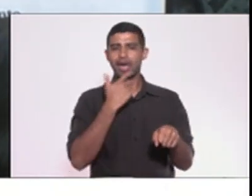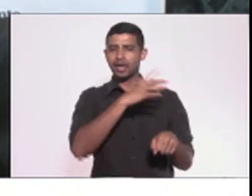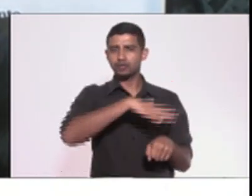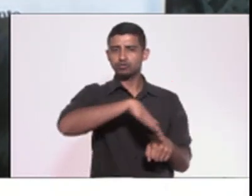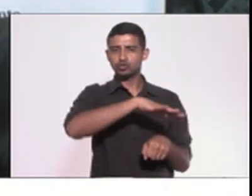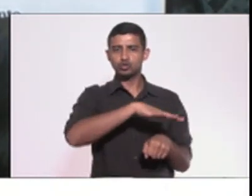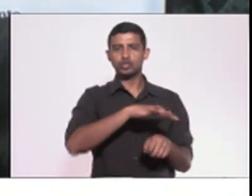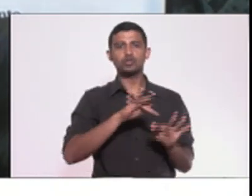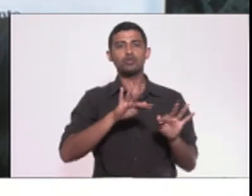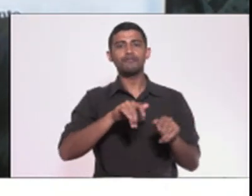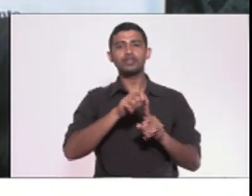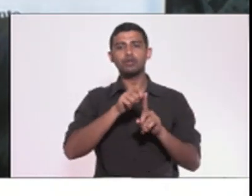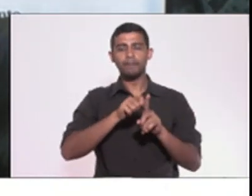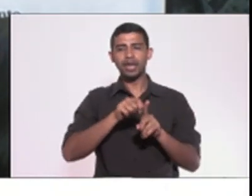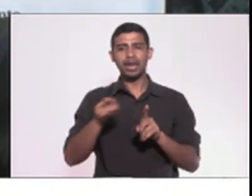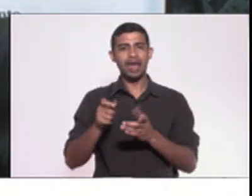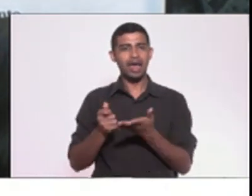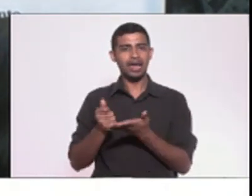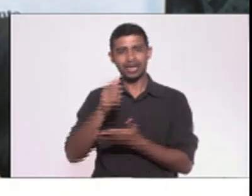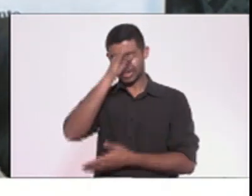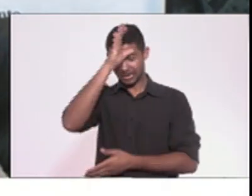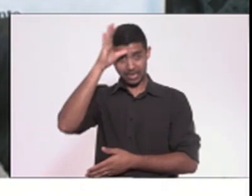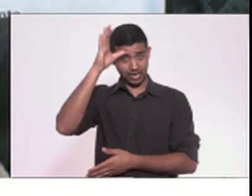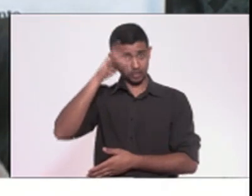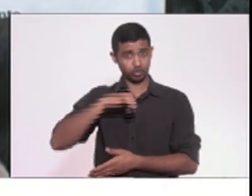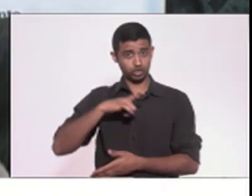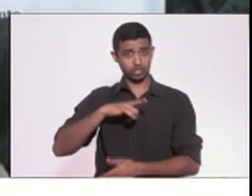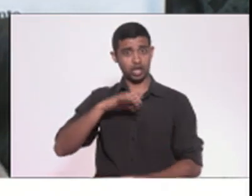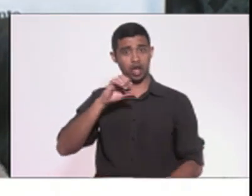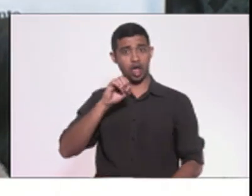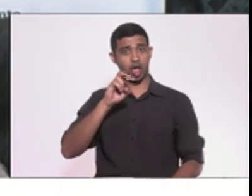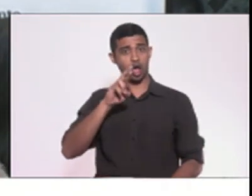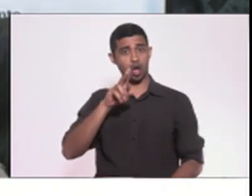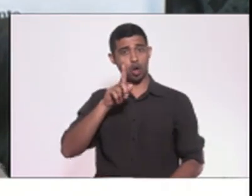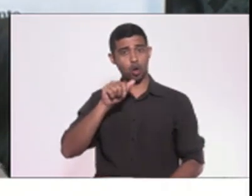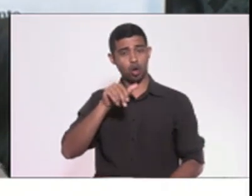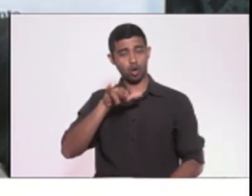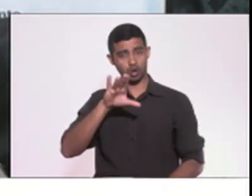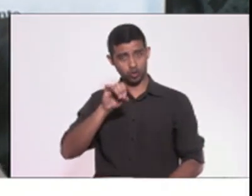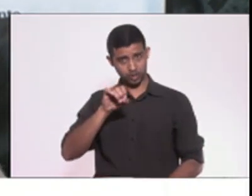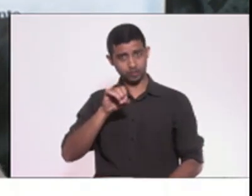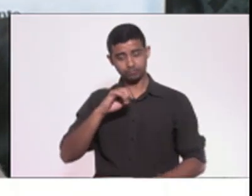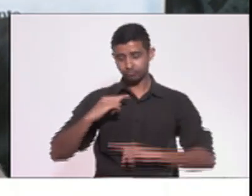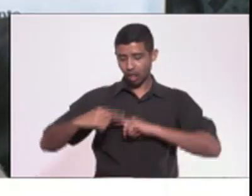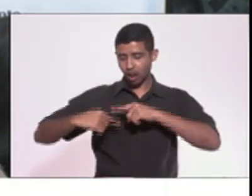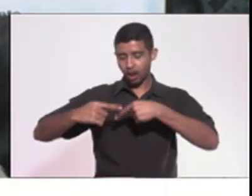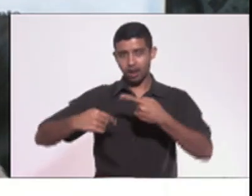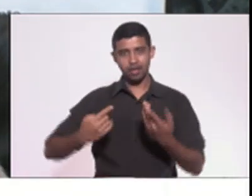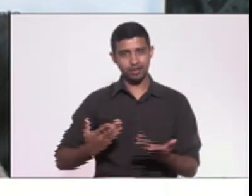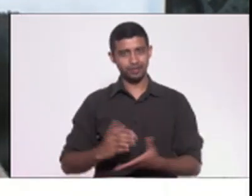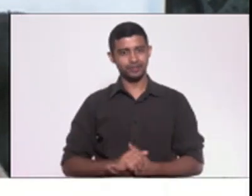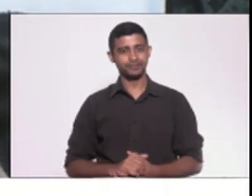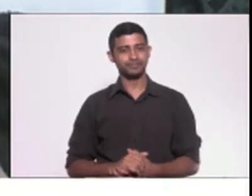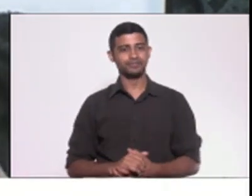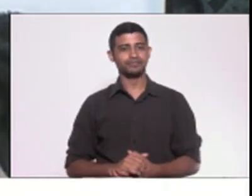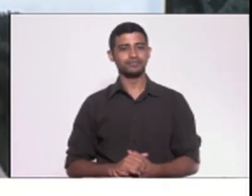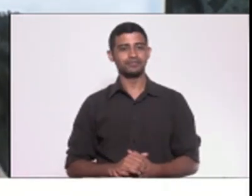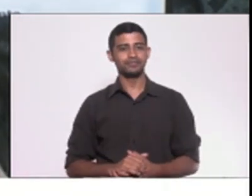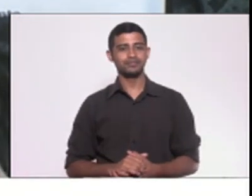cliente recebe o composto orgânico gerado. Então o cliente tem, vamos dizer assim, uma conta com a Ciclo Orgânico